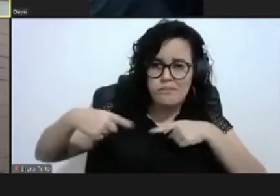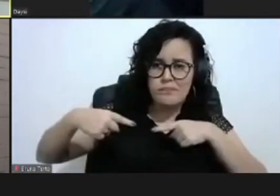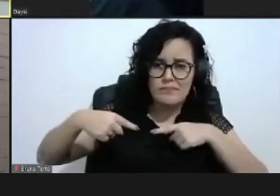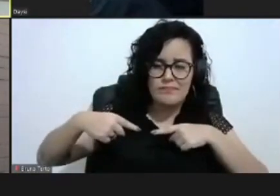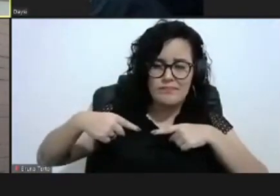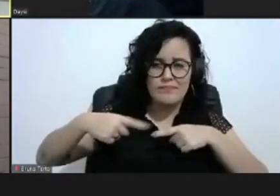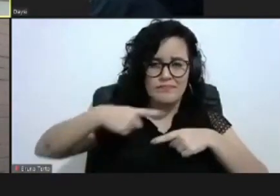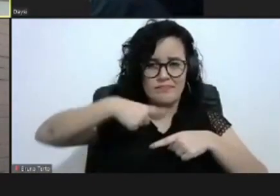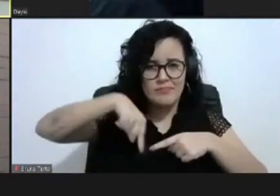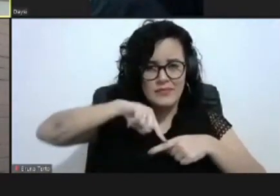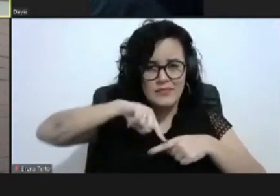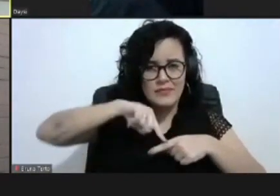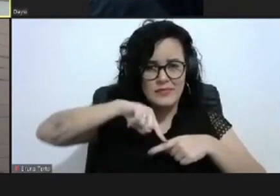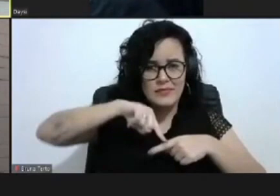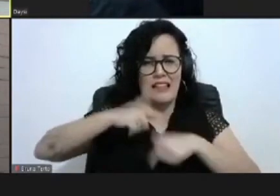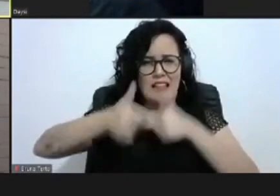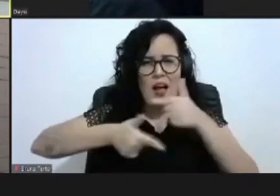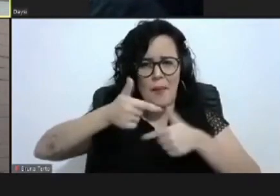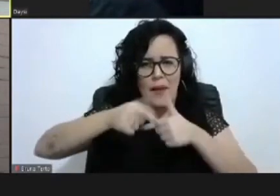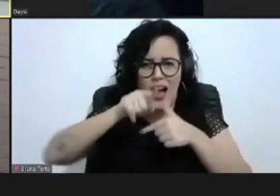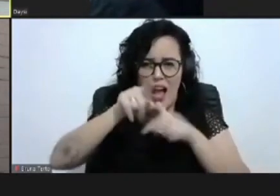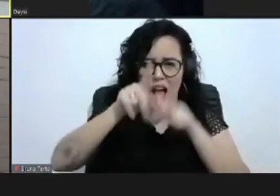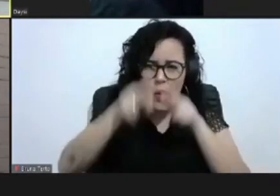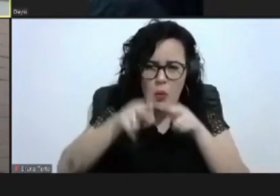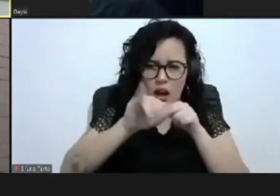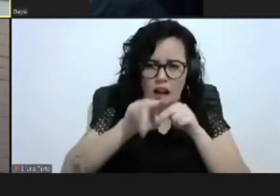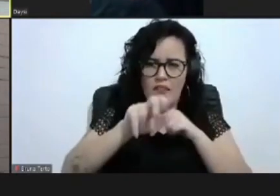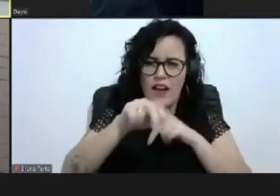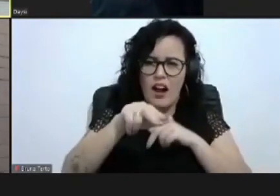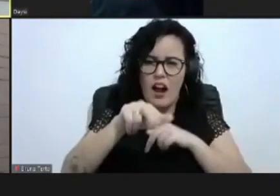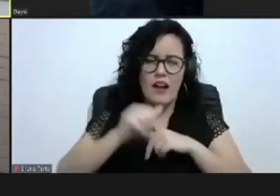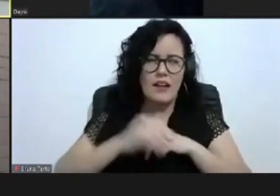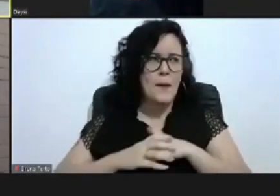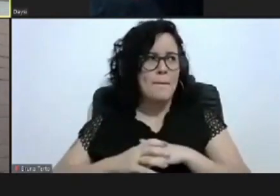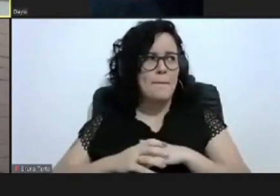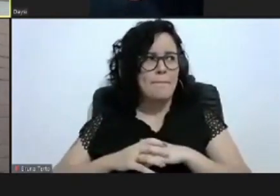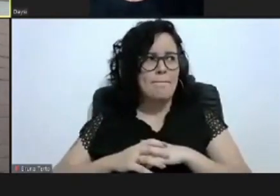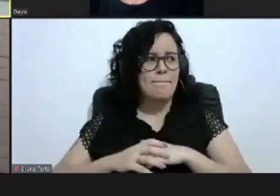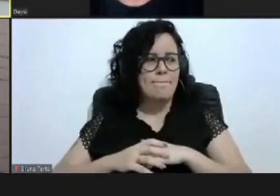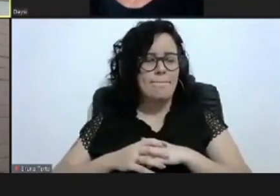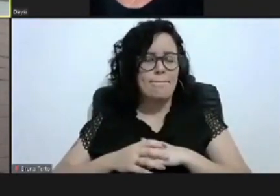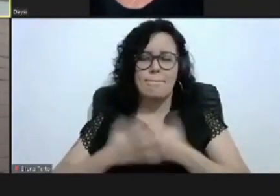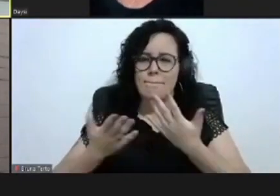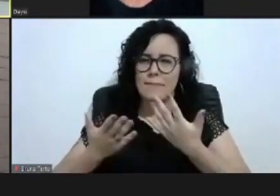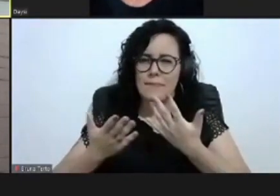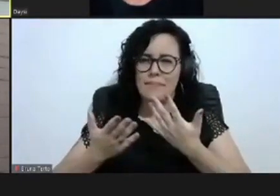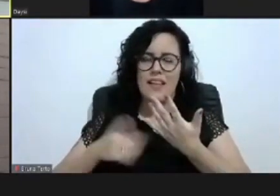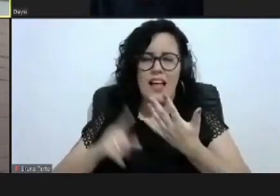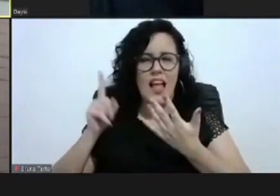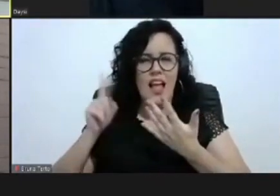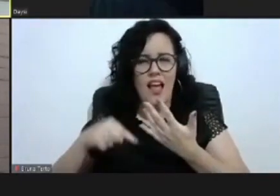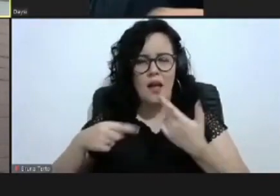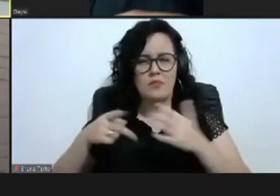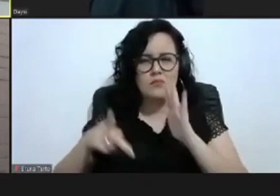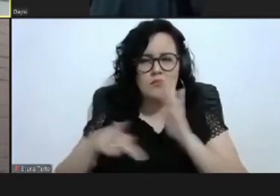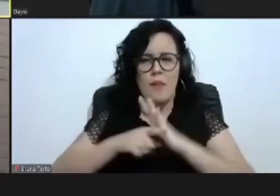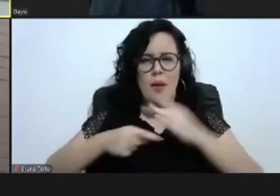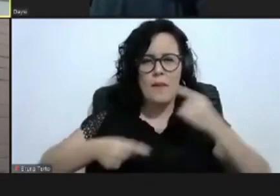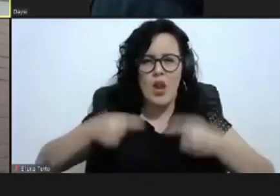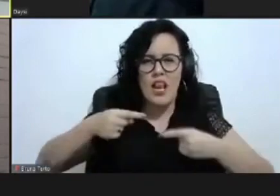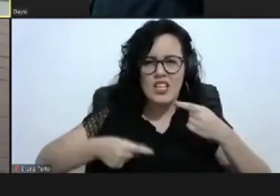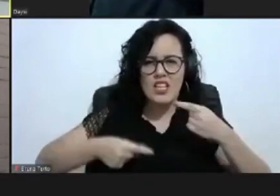resiste, para quem faz o trabalho que você faz, de trazer políticas afirmativas,